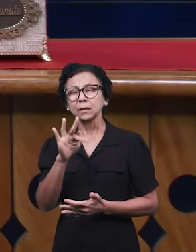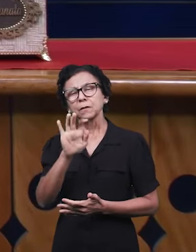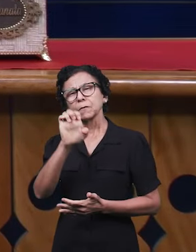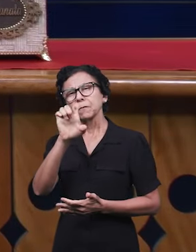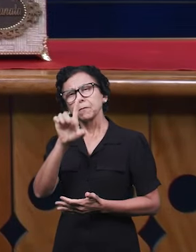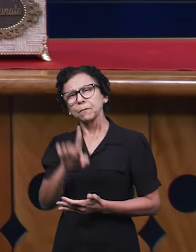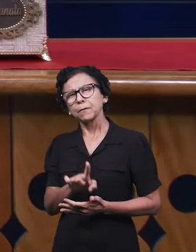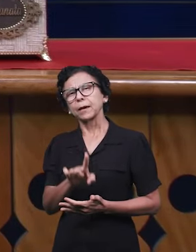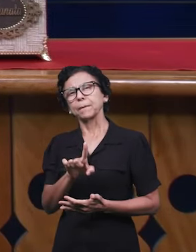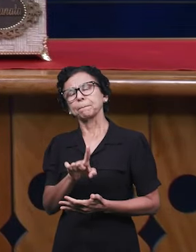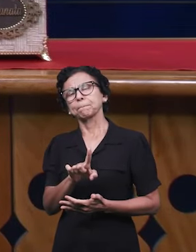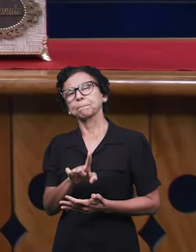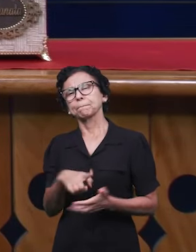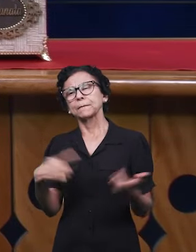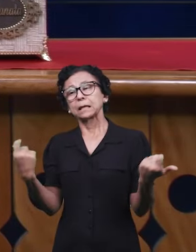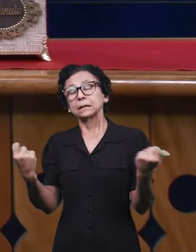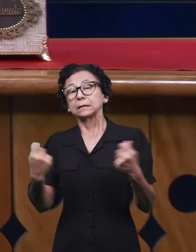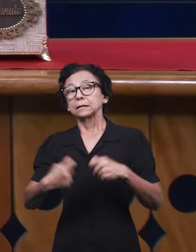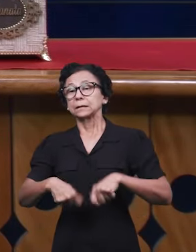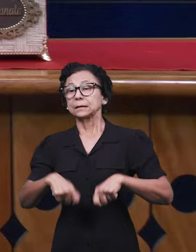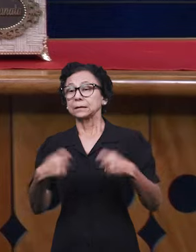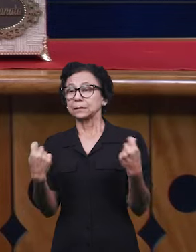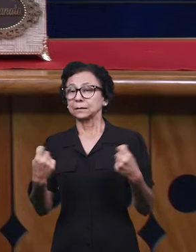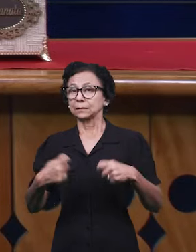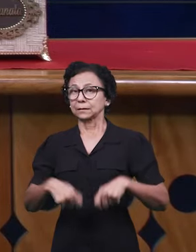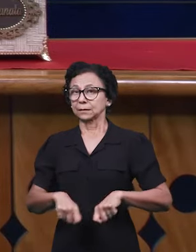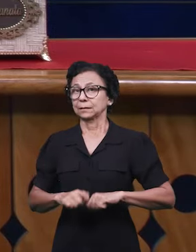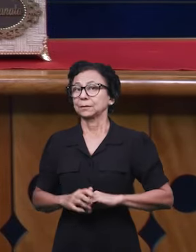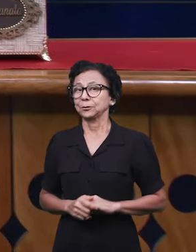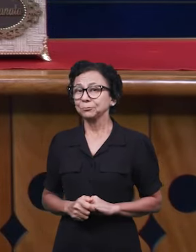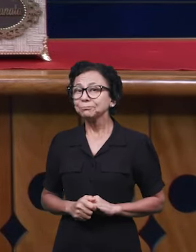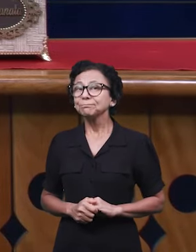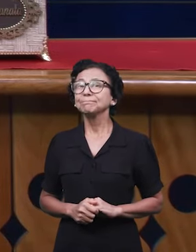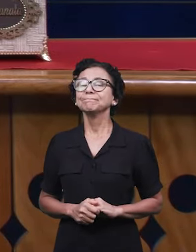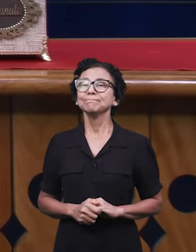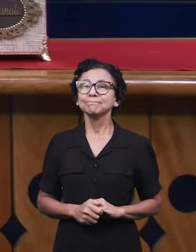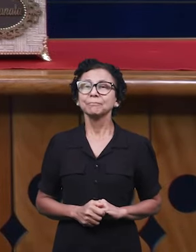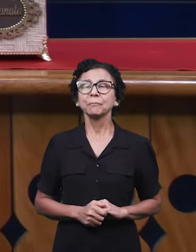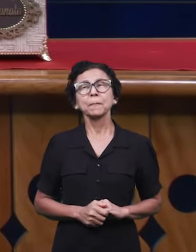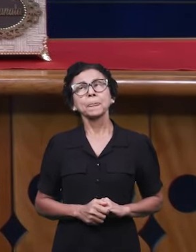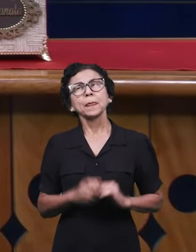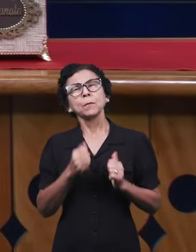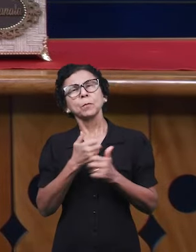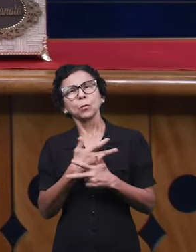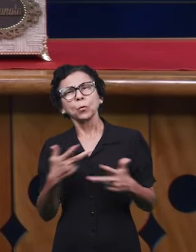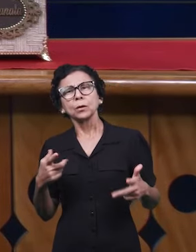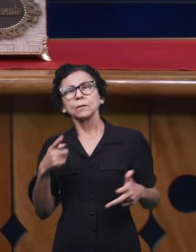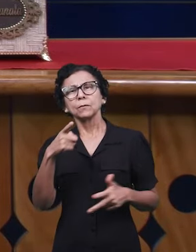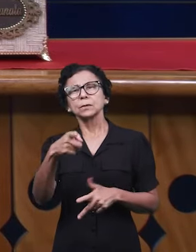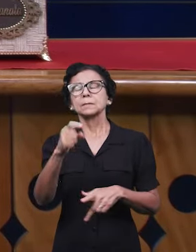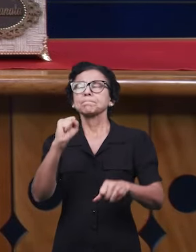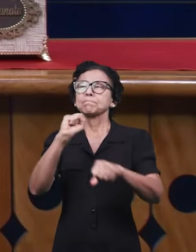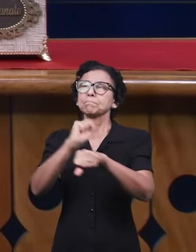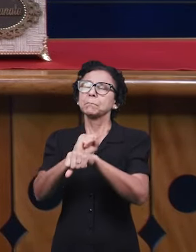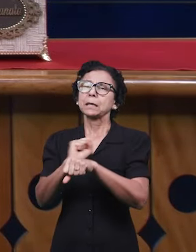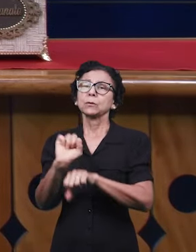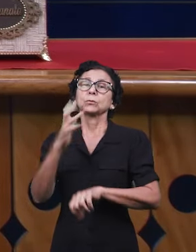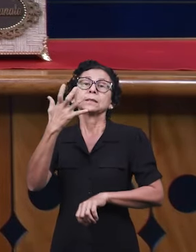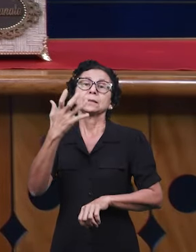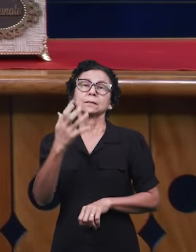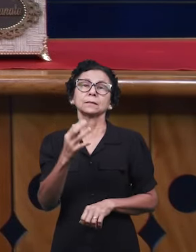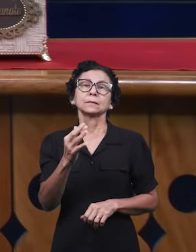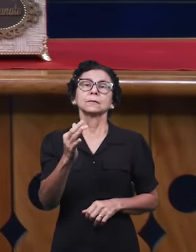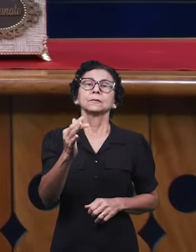um elemento necessário para aquilo que você aguarda.